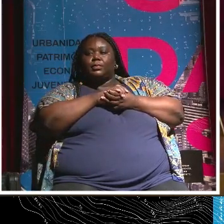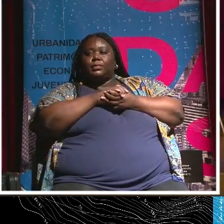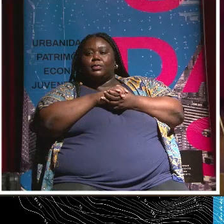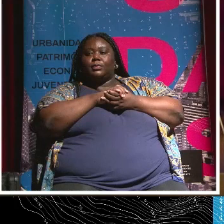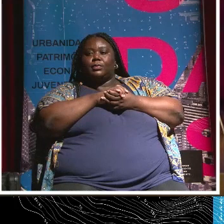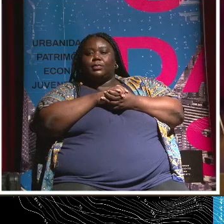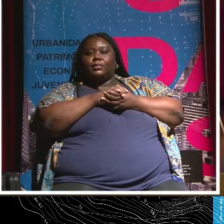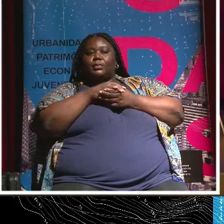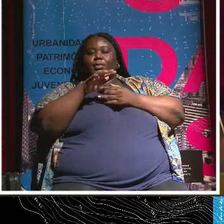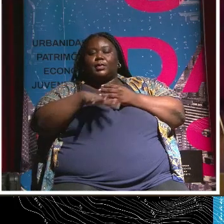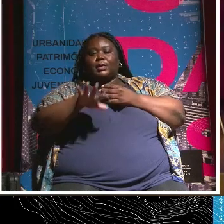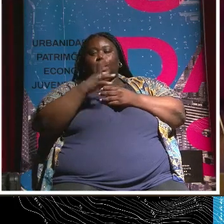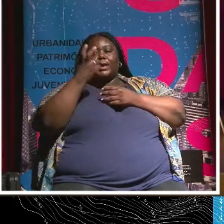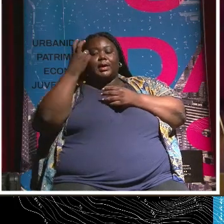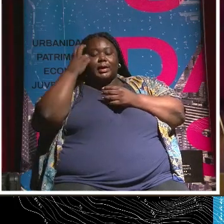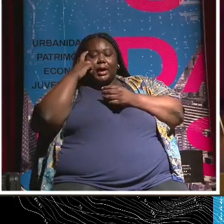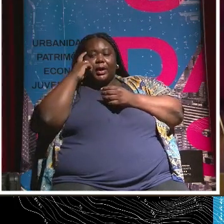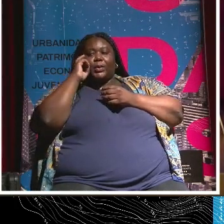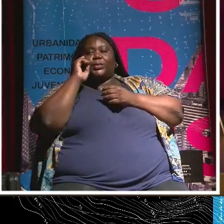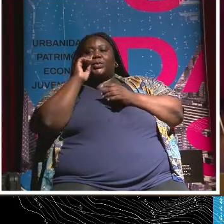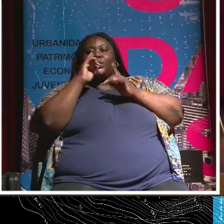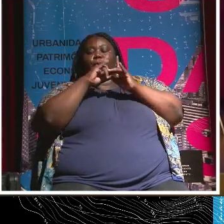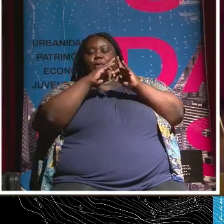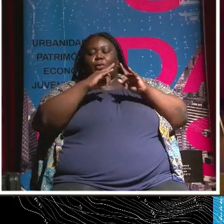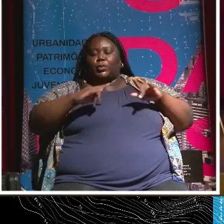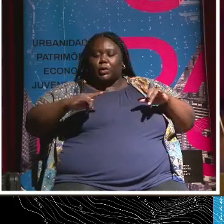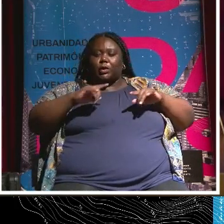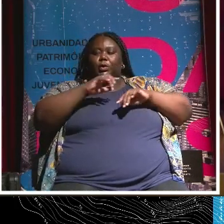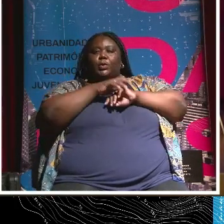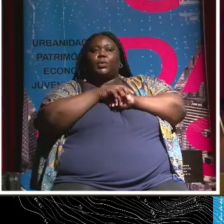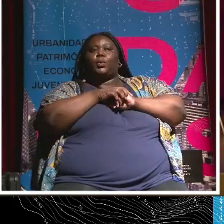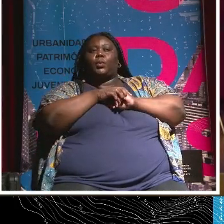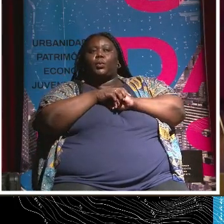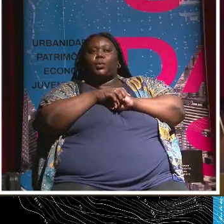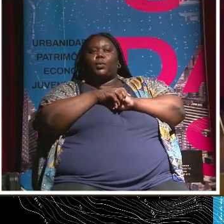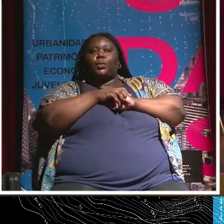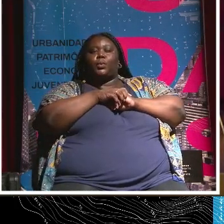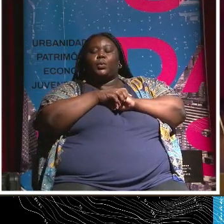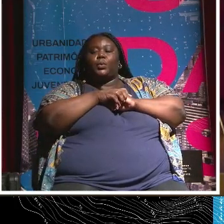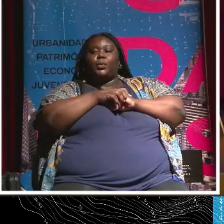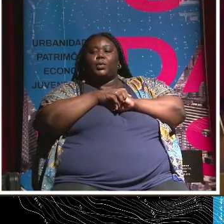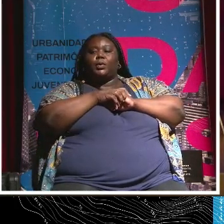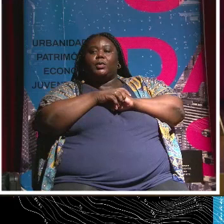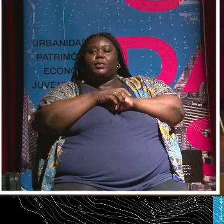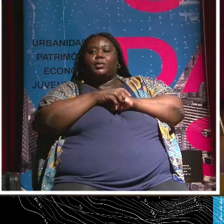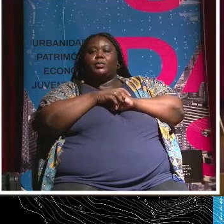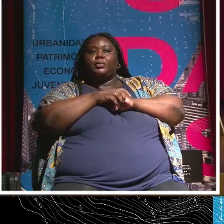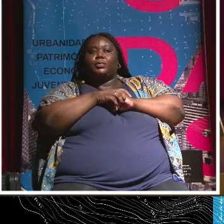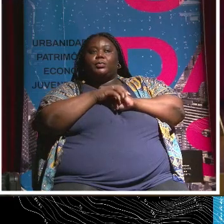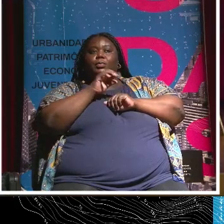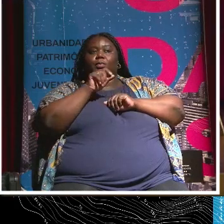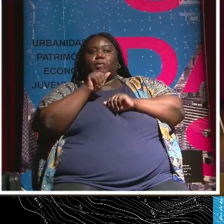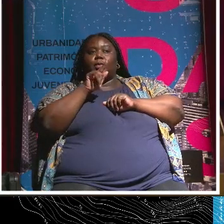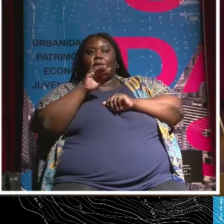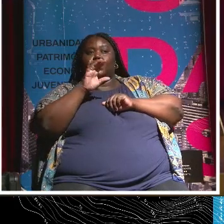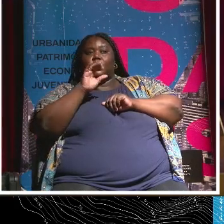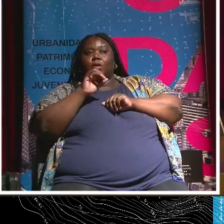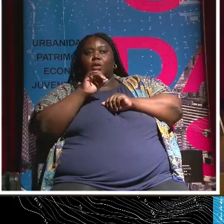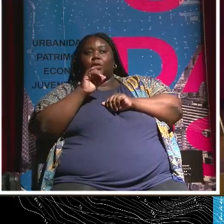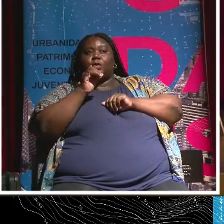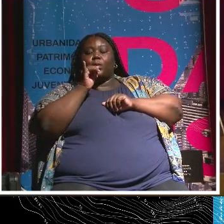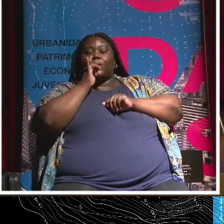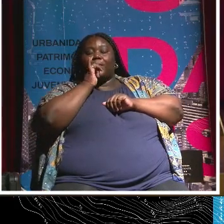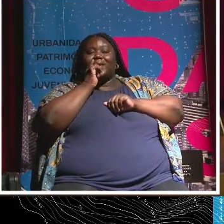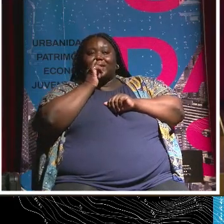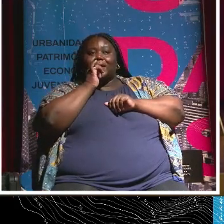da cultura, do setor do circo. E essa lógica, esse pequeno exemplo